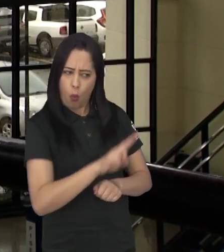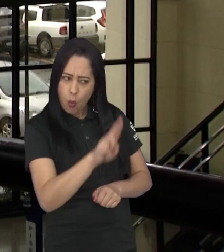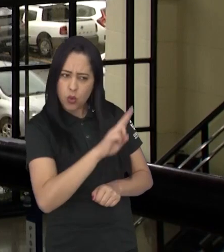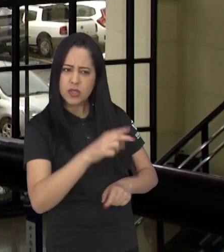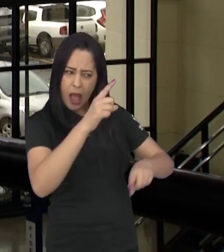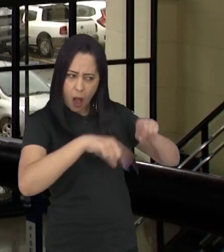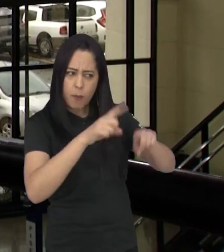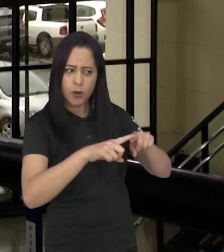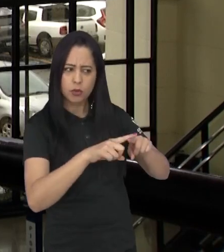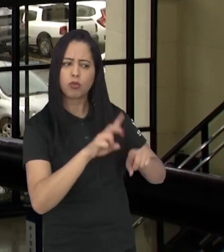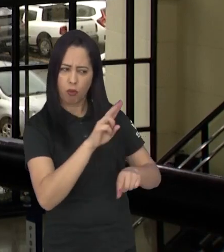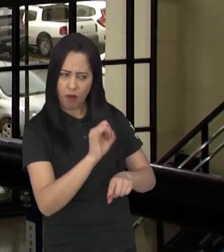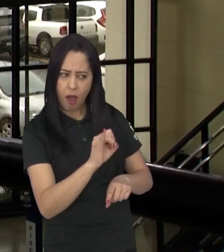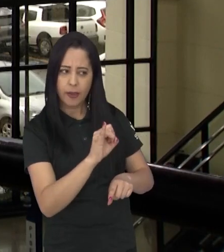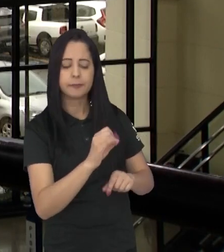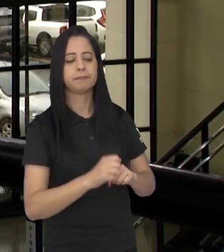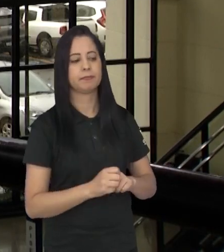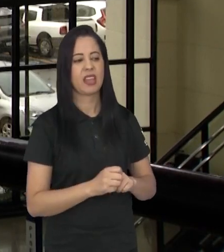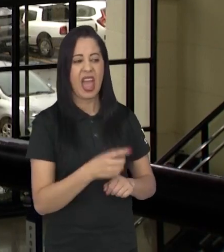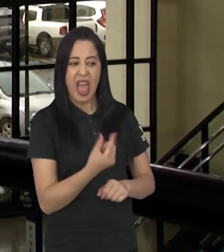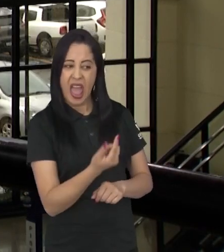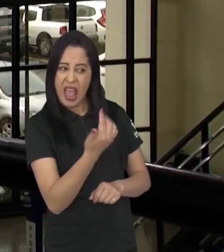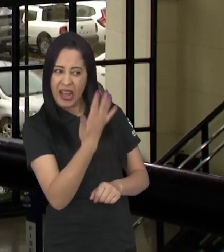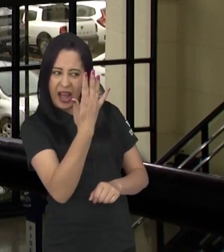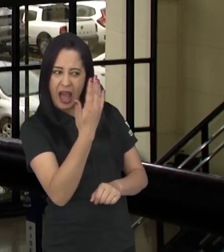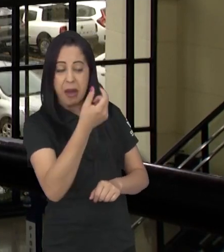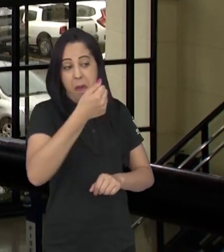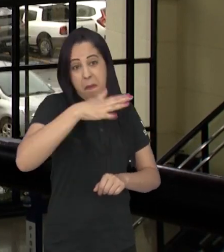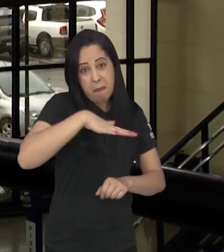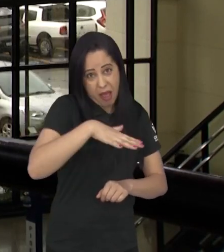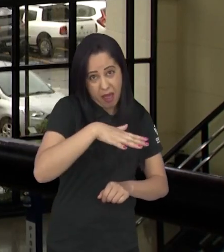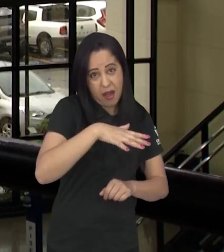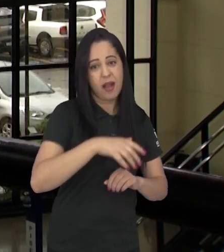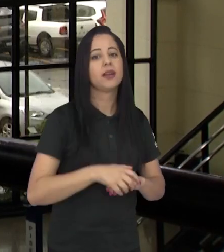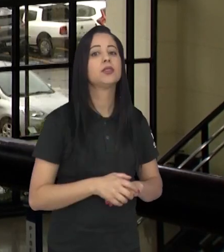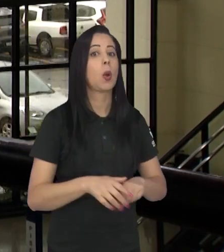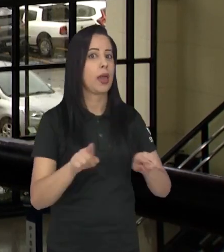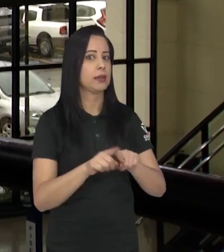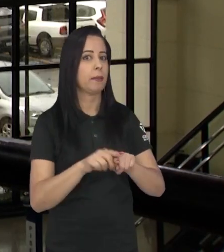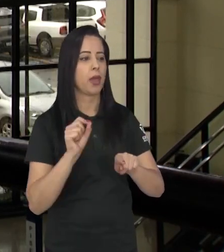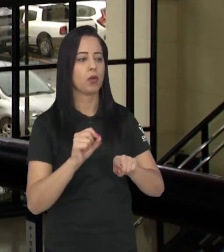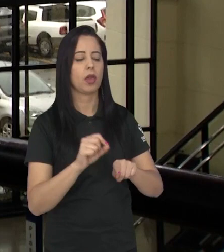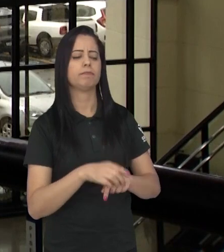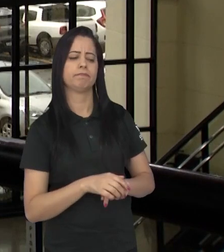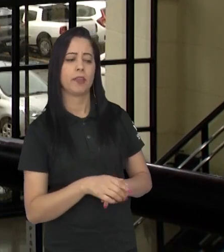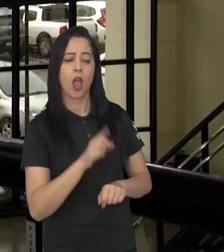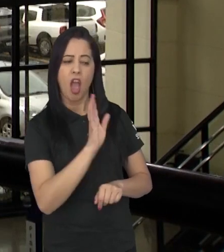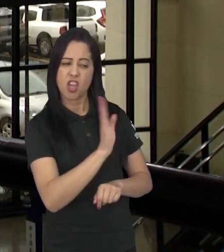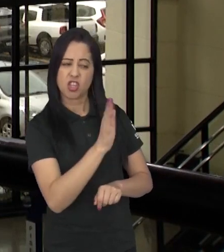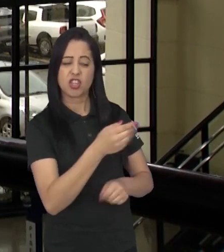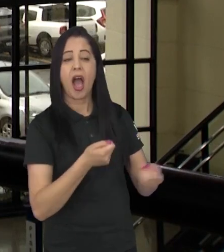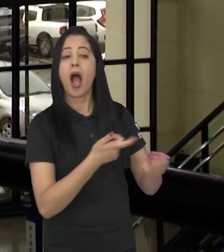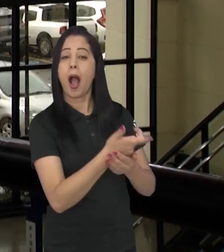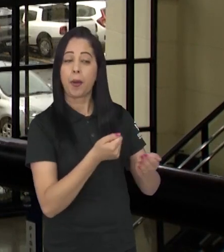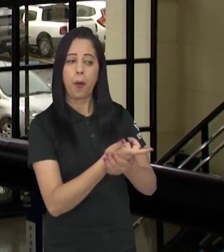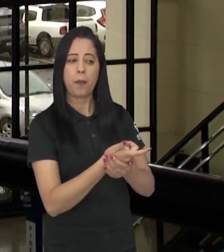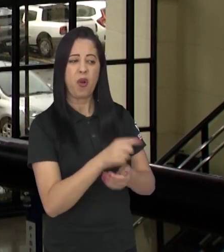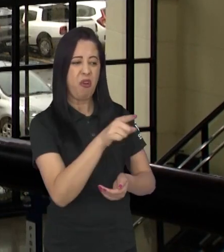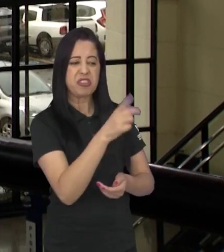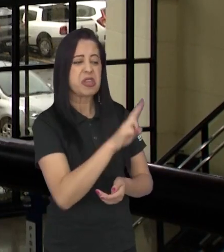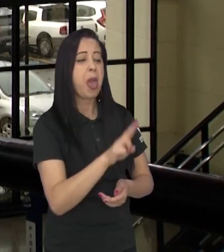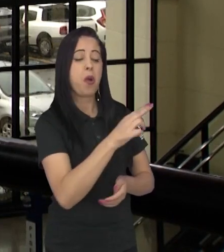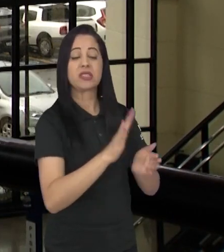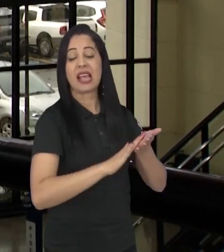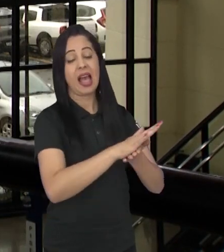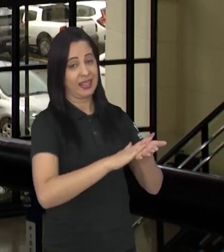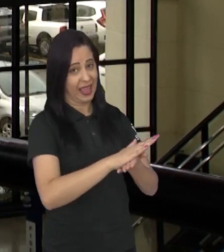utilizar, se o produto está de acordo com a realidade da família, e também lembrar de compras anteriores que sequer foram tiradas do